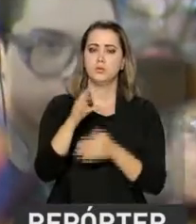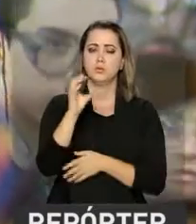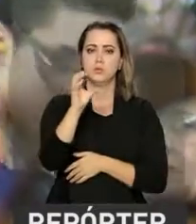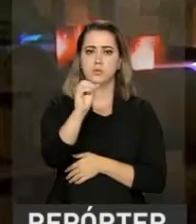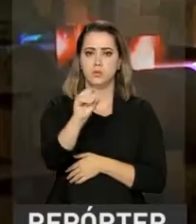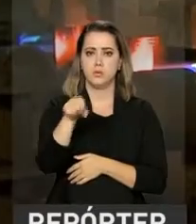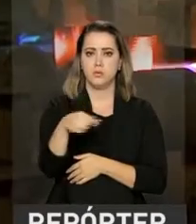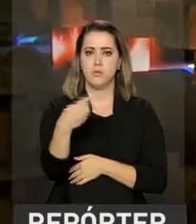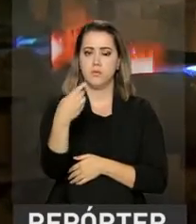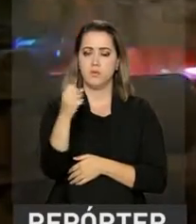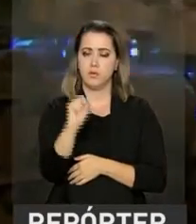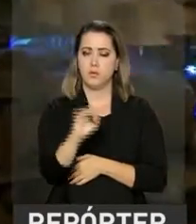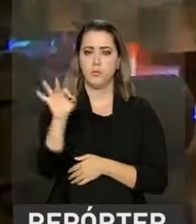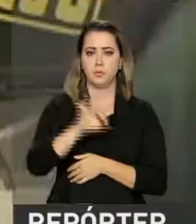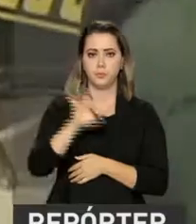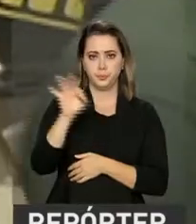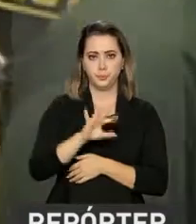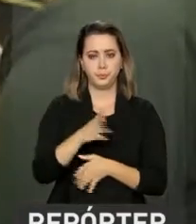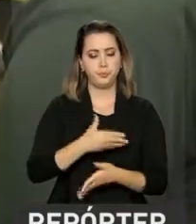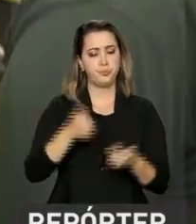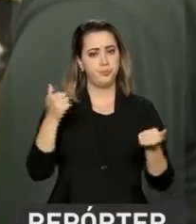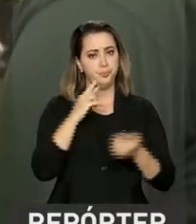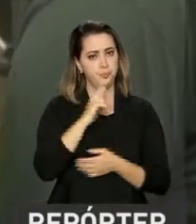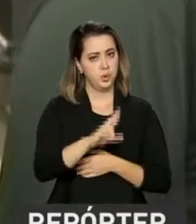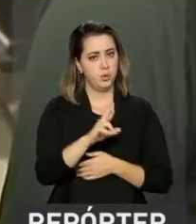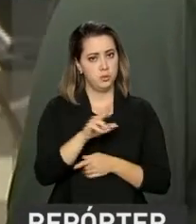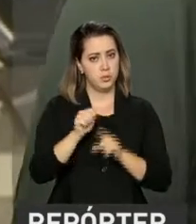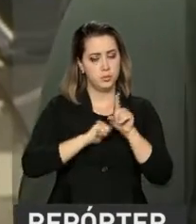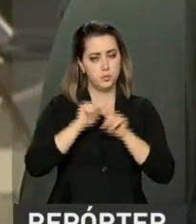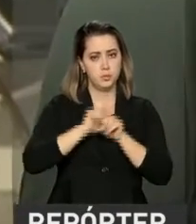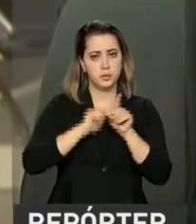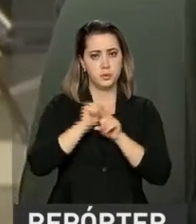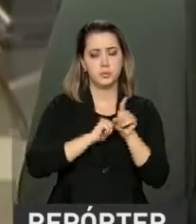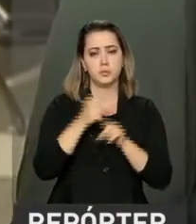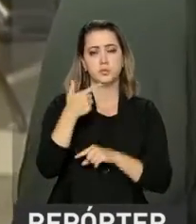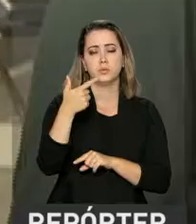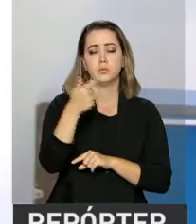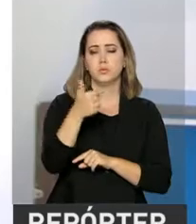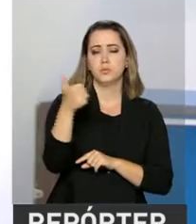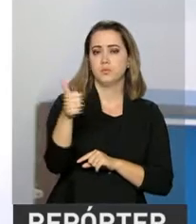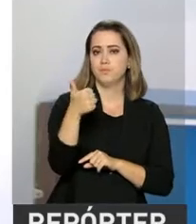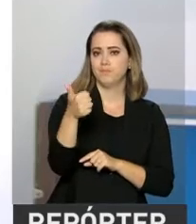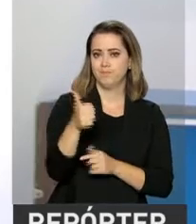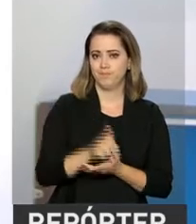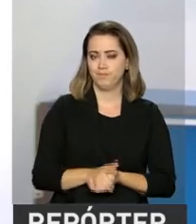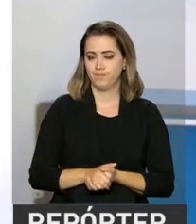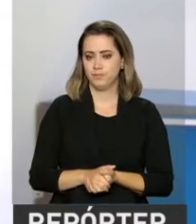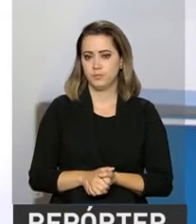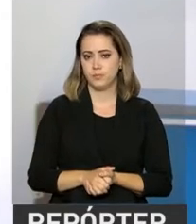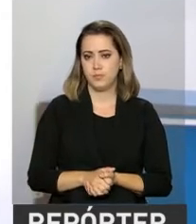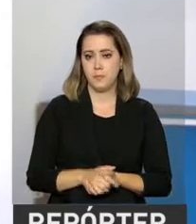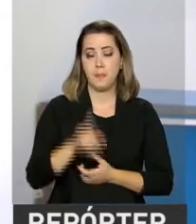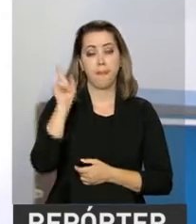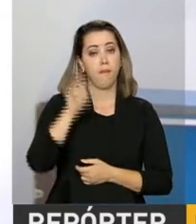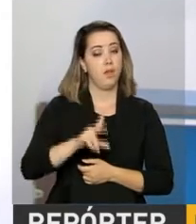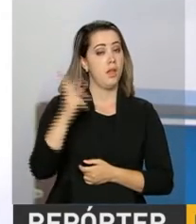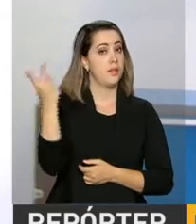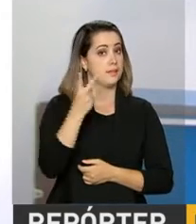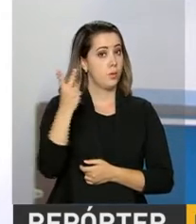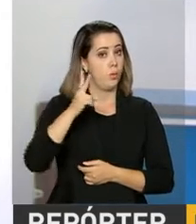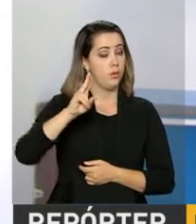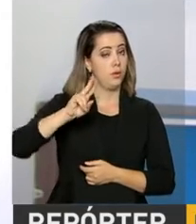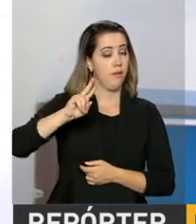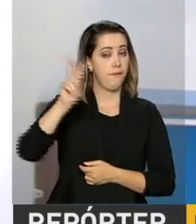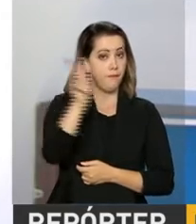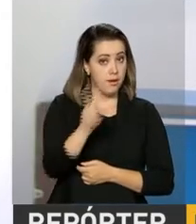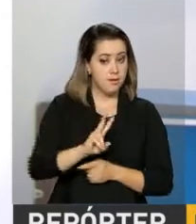0,8 por cento o melhor resultado para o mês desde 2011 este é o segundo crescimento seguido da produção